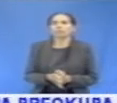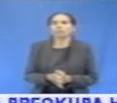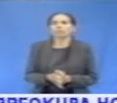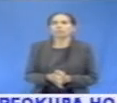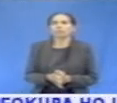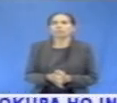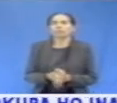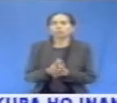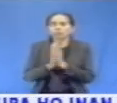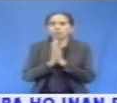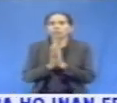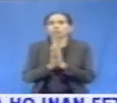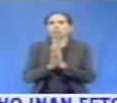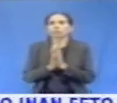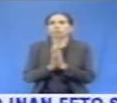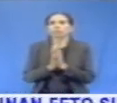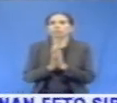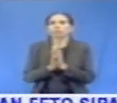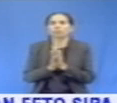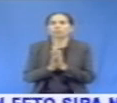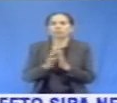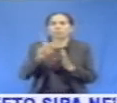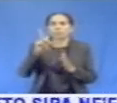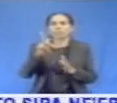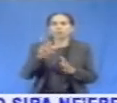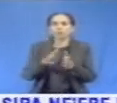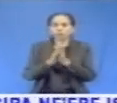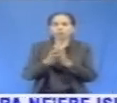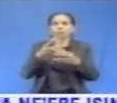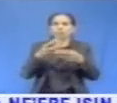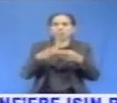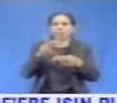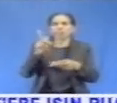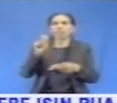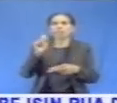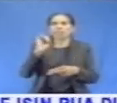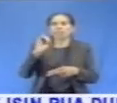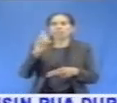Cuidado. Cuidado. Amanara, cuidado. Favorida.